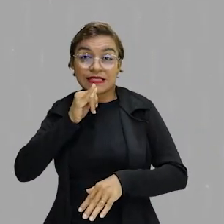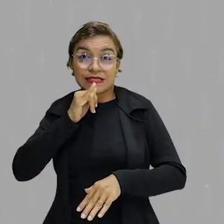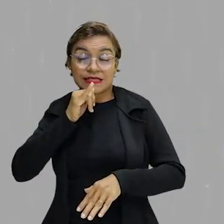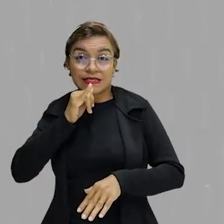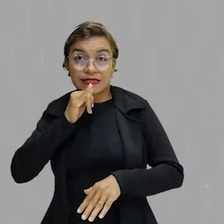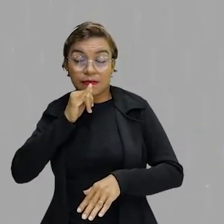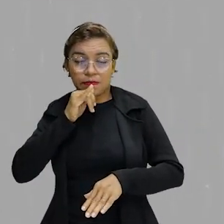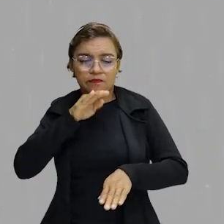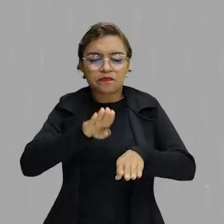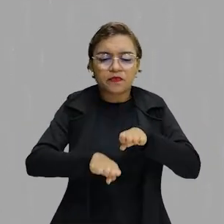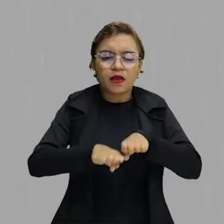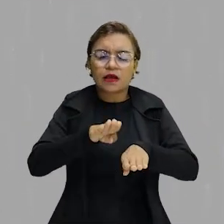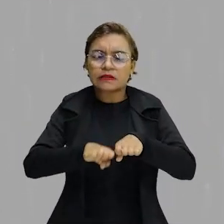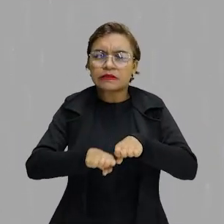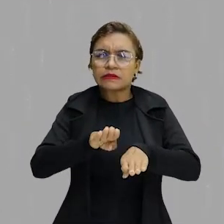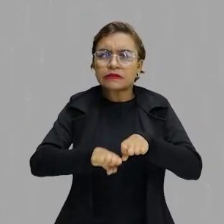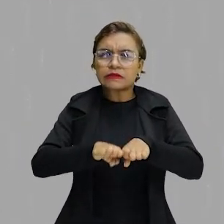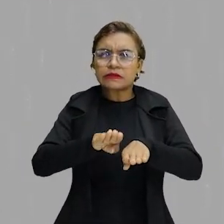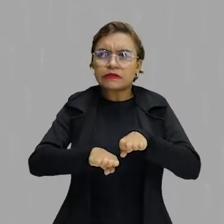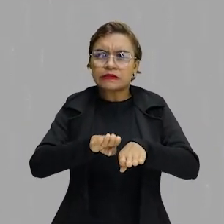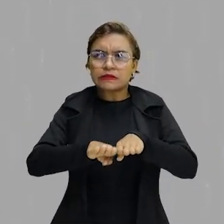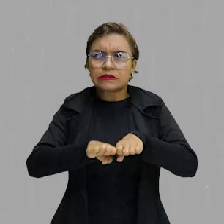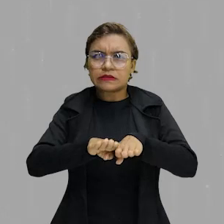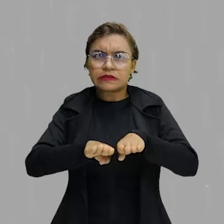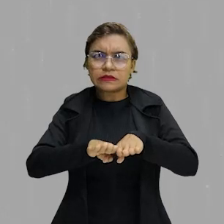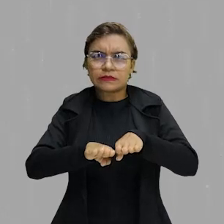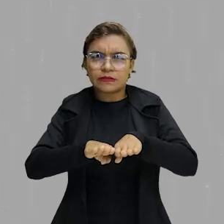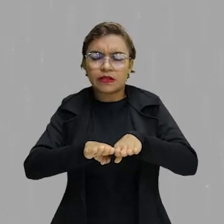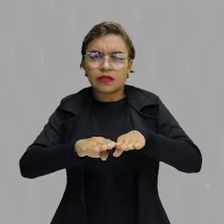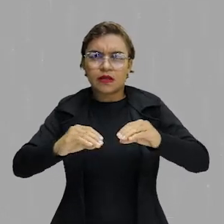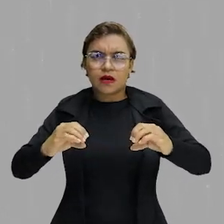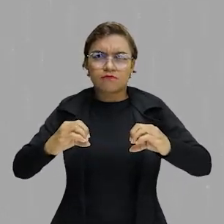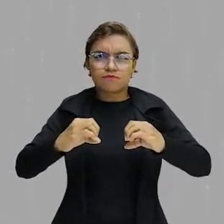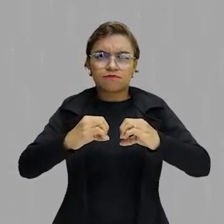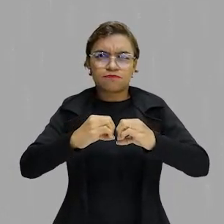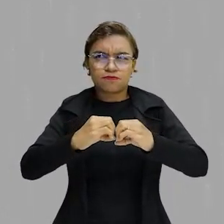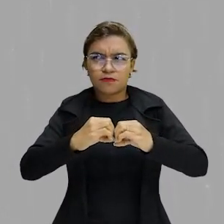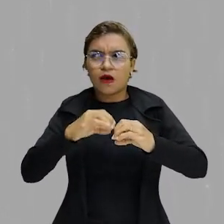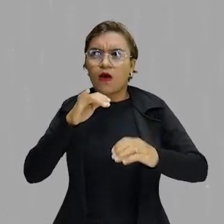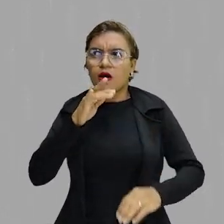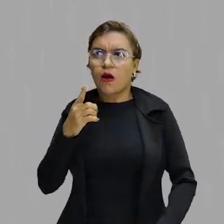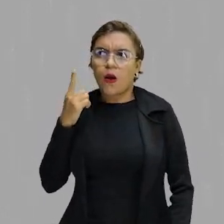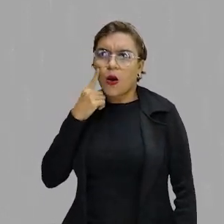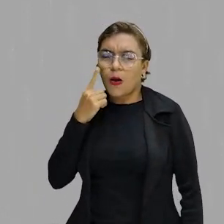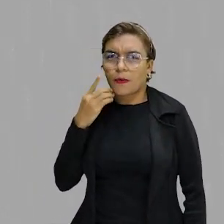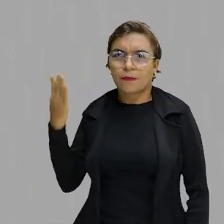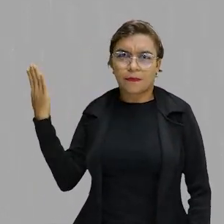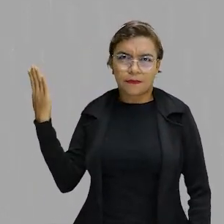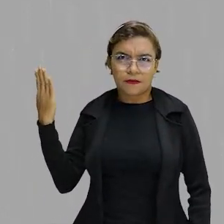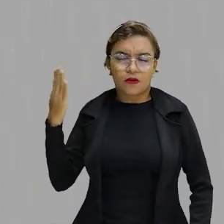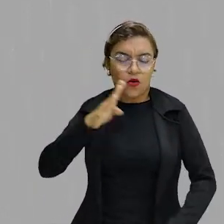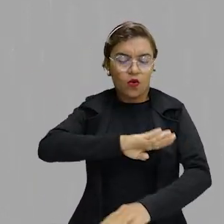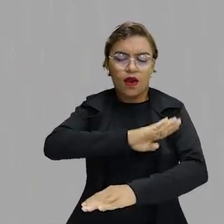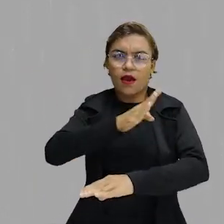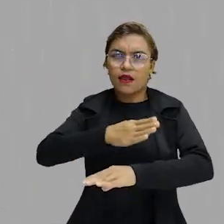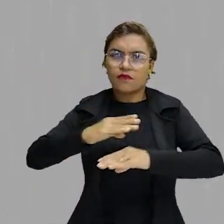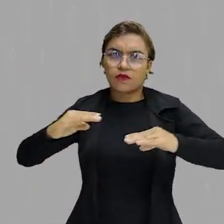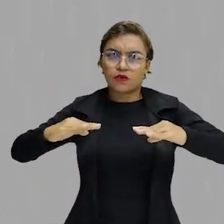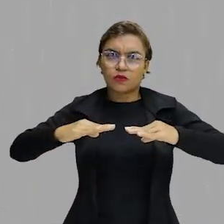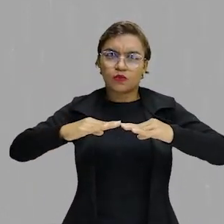de placas tectônicas e esse relevo ele acaba, ó, se dobrando, galera, como vocês podem perceber aqui.